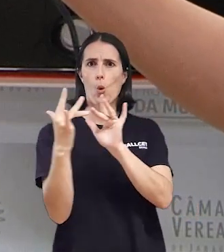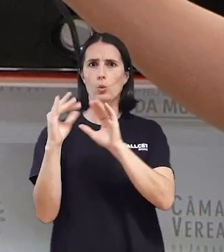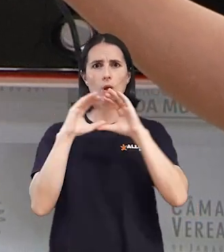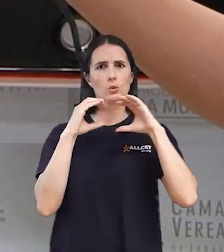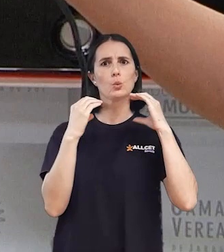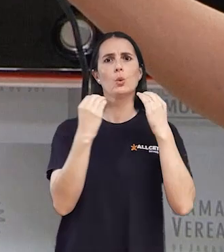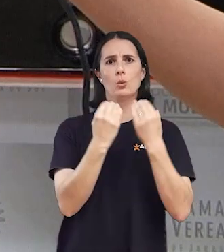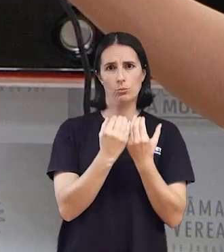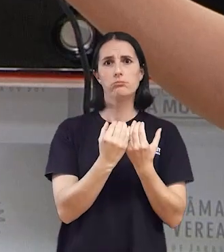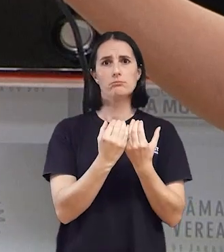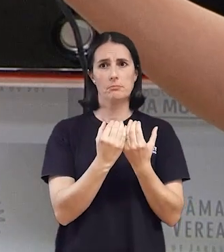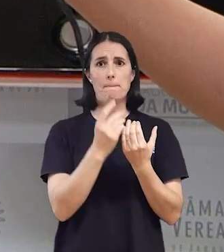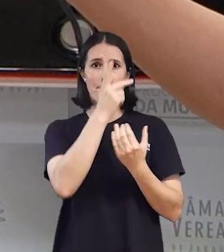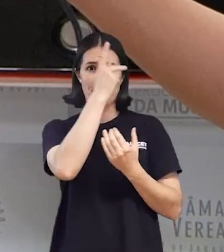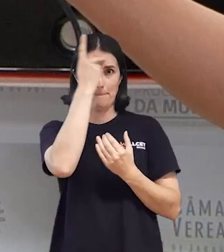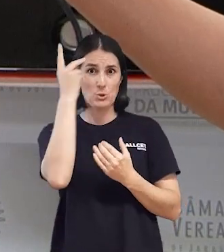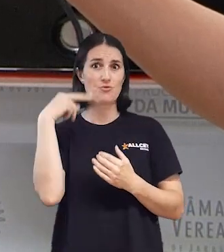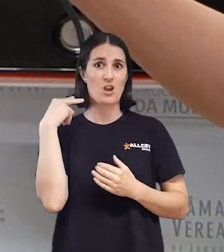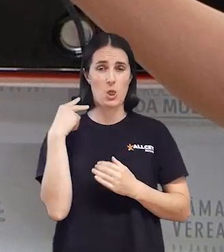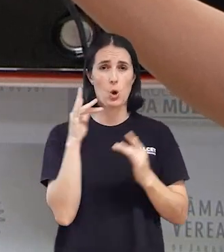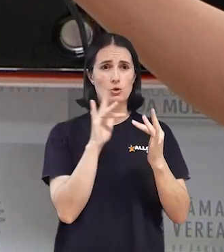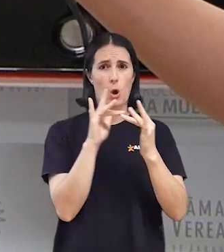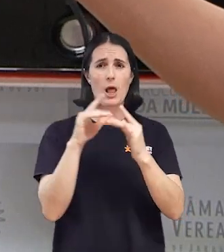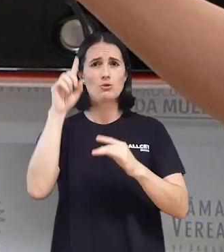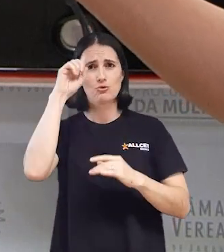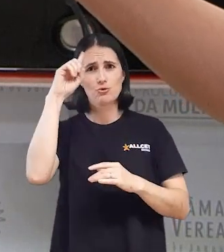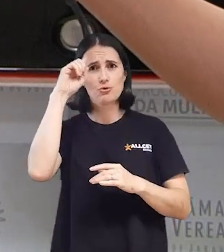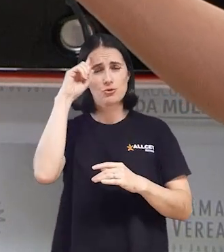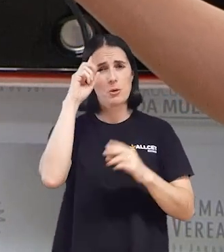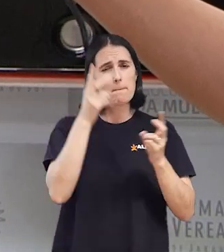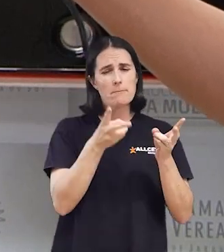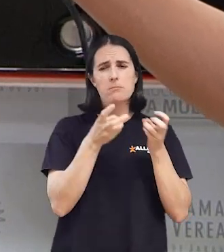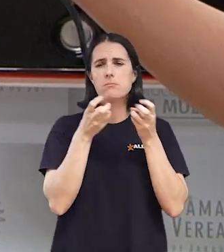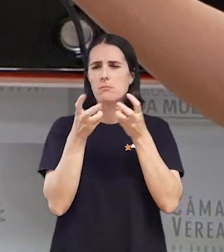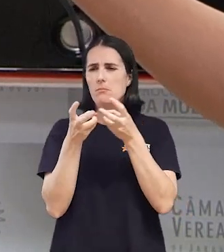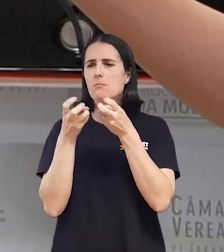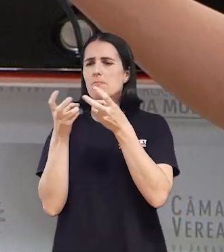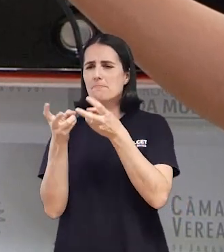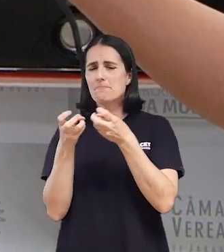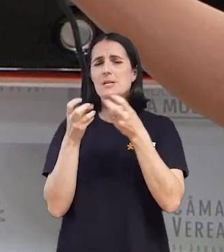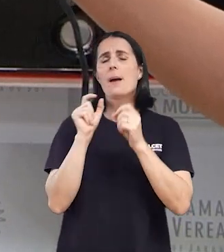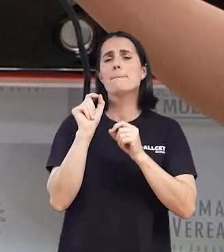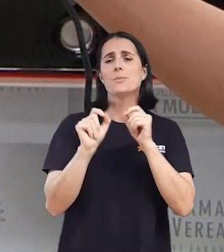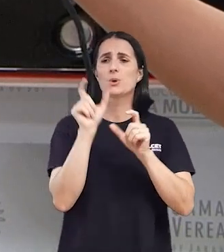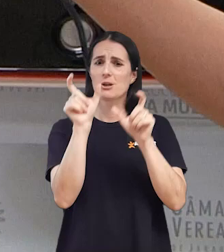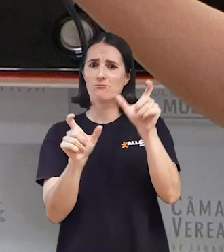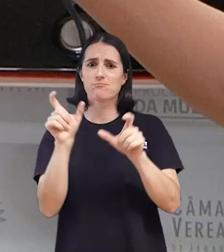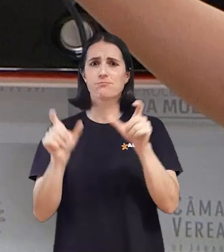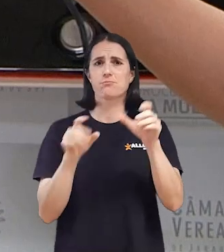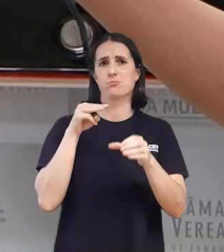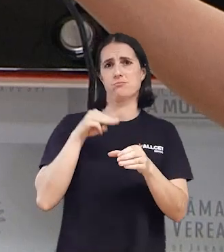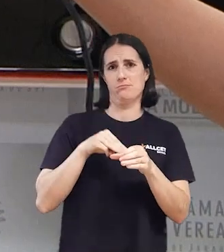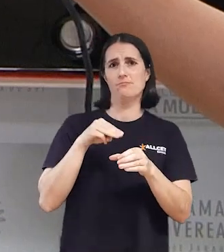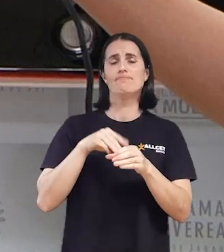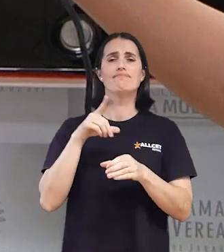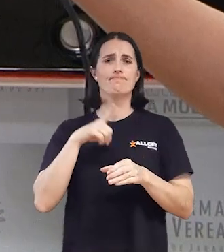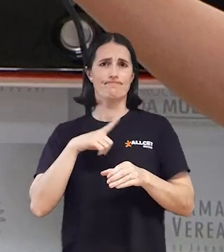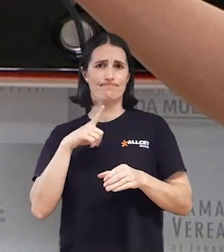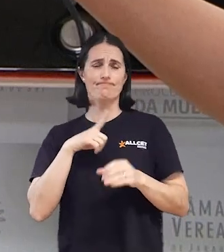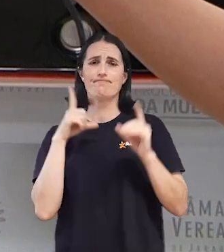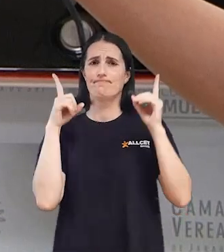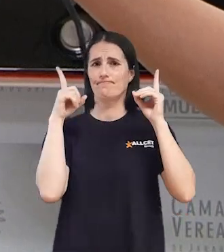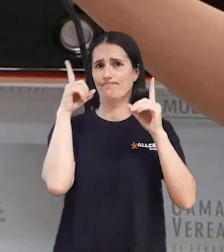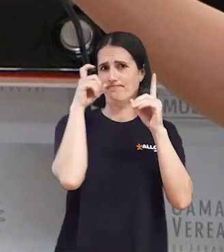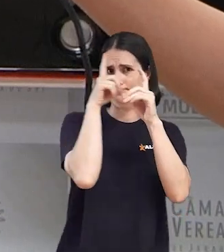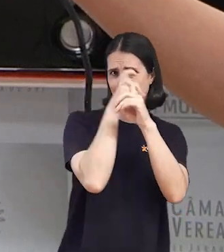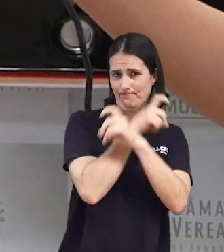próximas da Comunidade pessoas que estão aí no dia a dia então eles realmente acabam eh enfrentando né